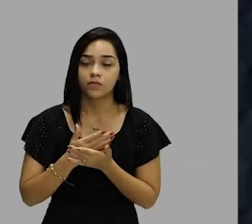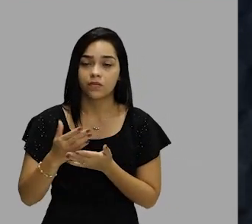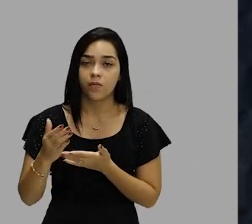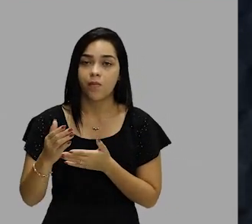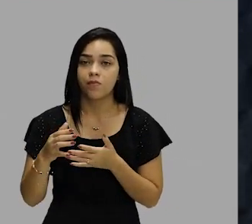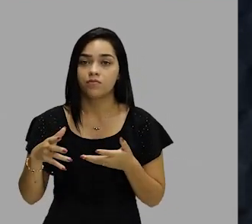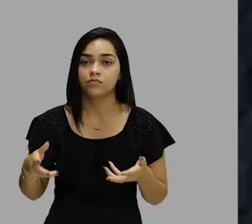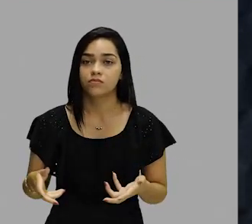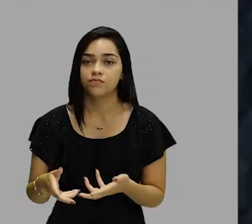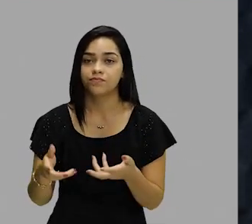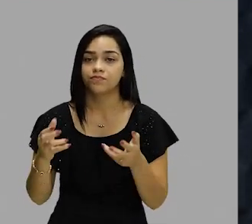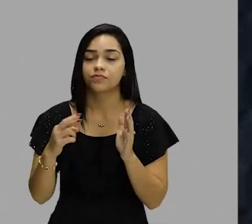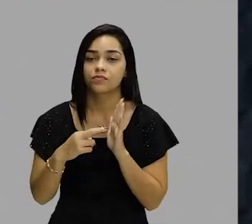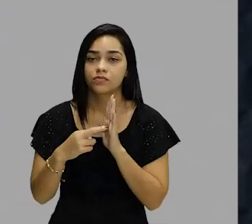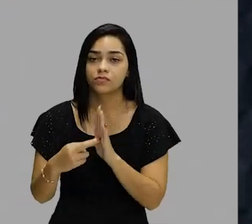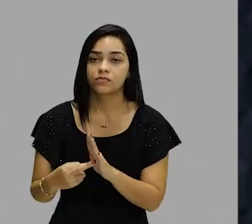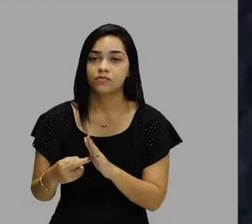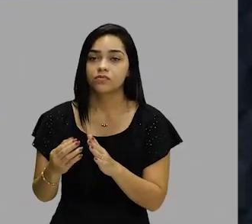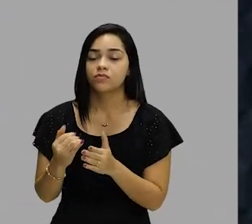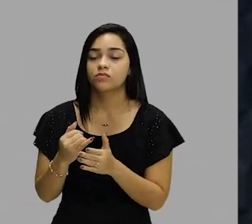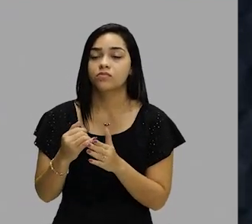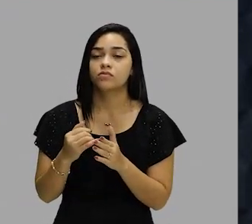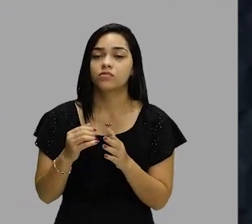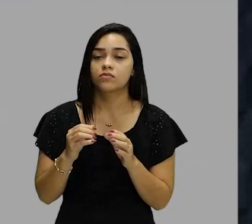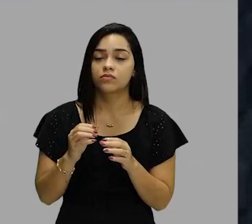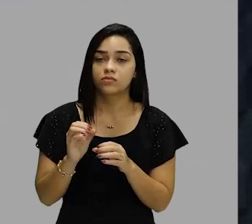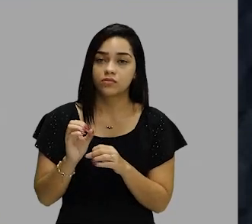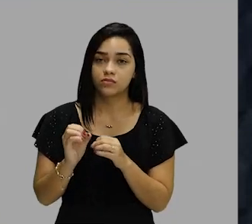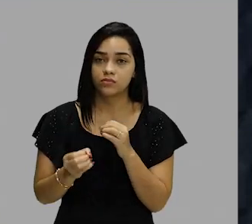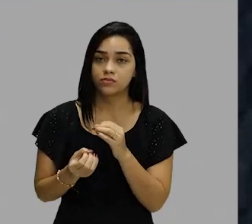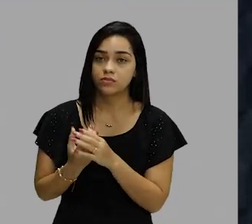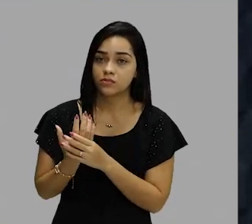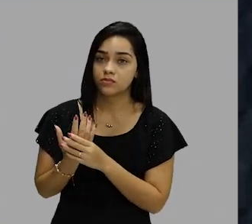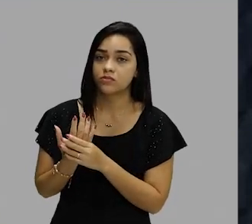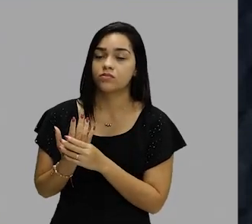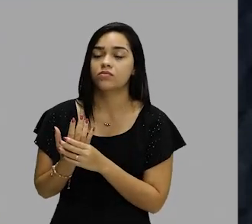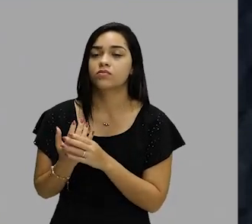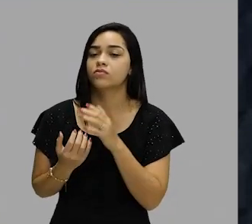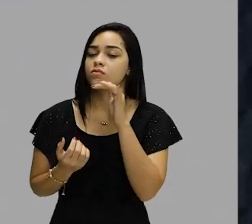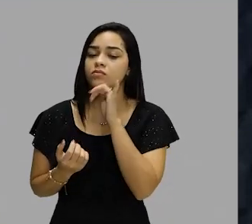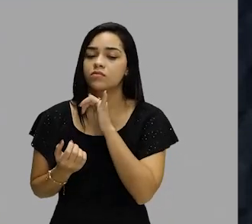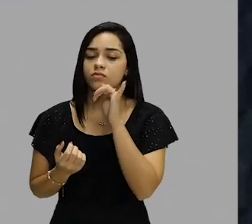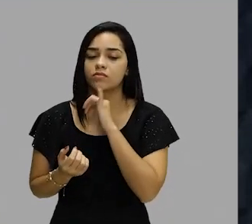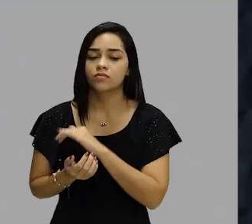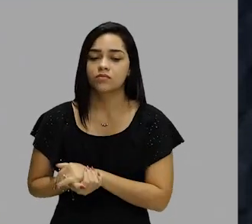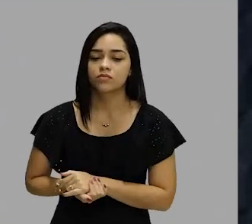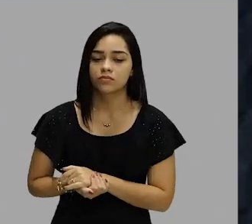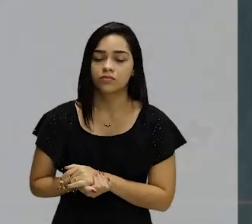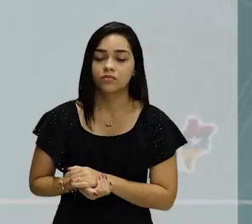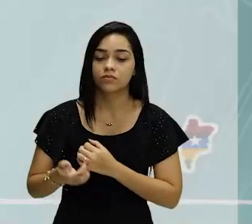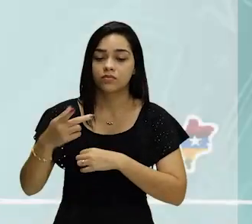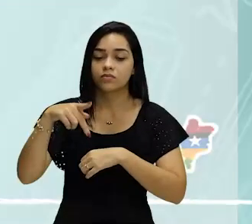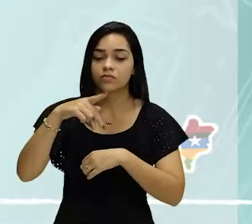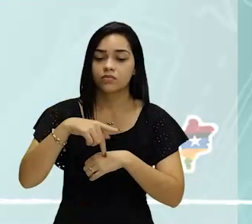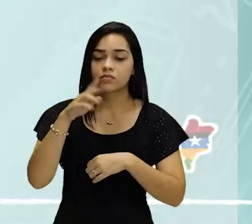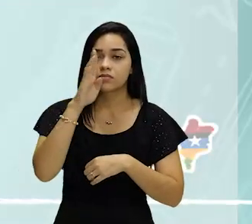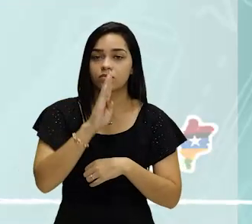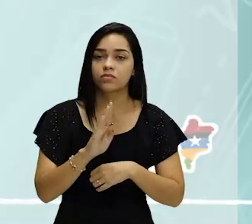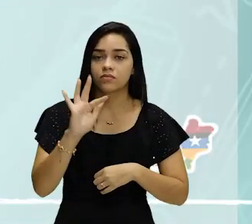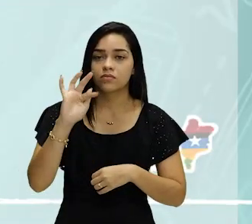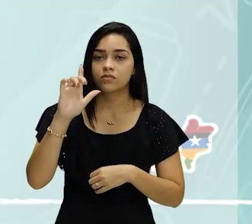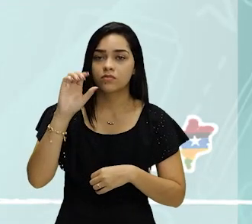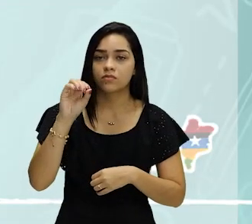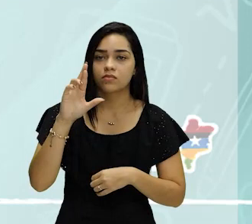nativas representa a introdução de espécies exóticas. Exemplo, em um Parque Nacional da